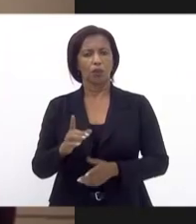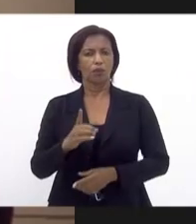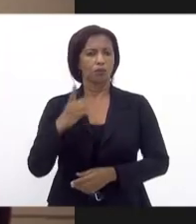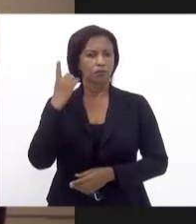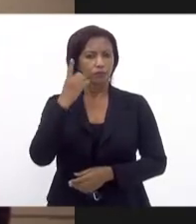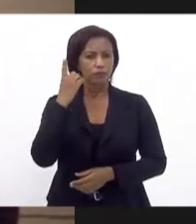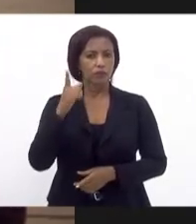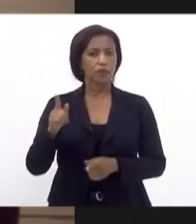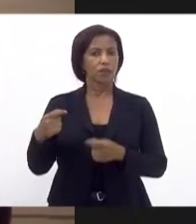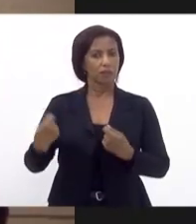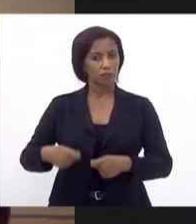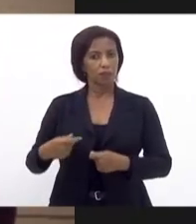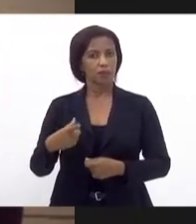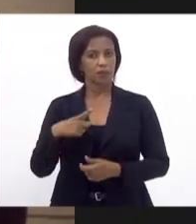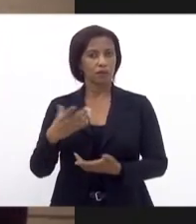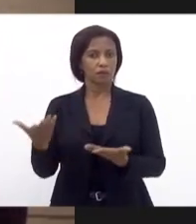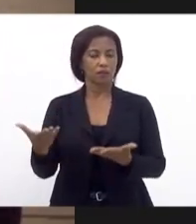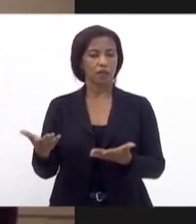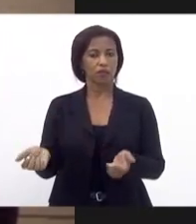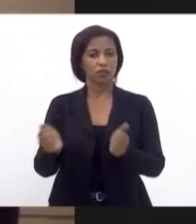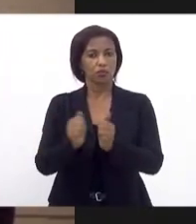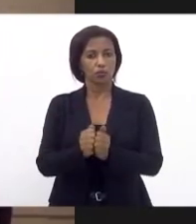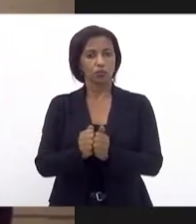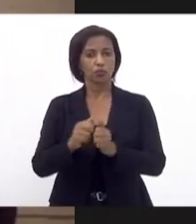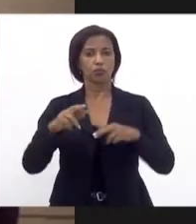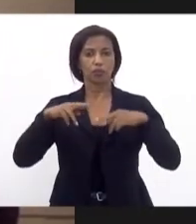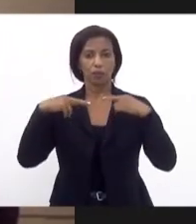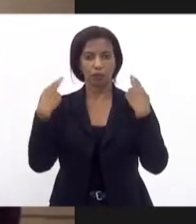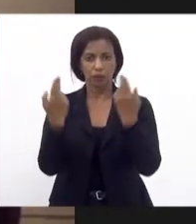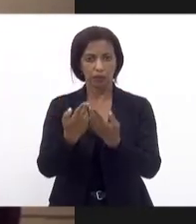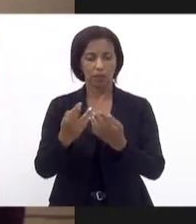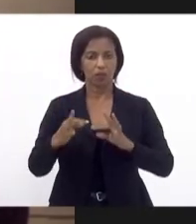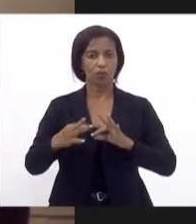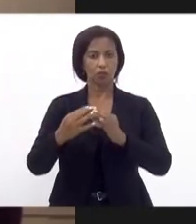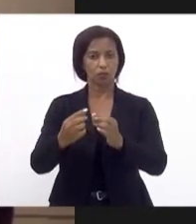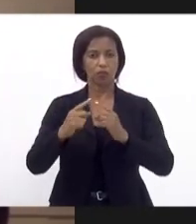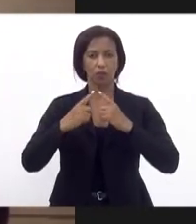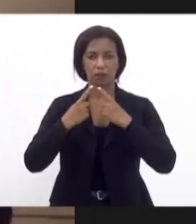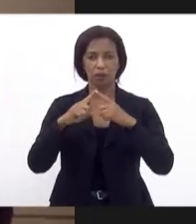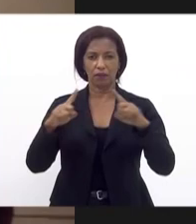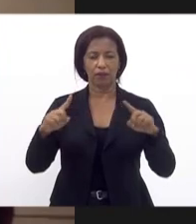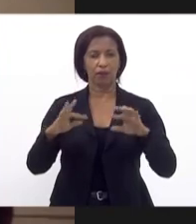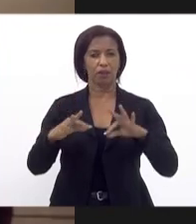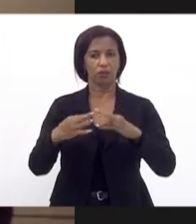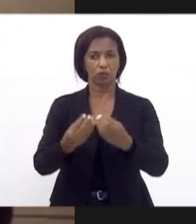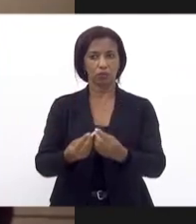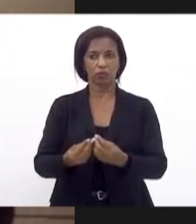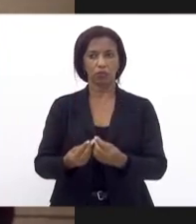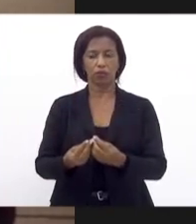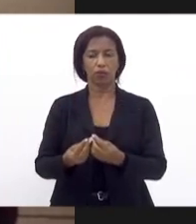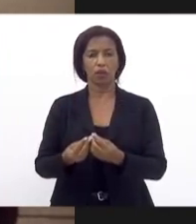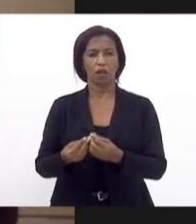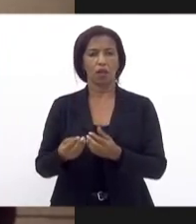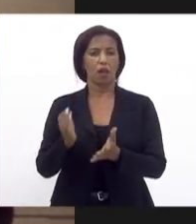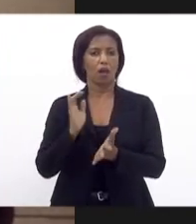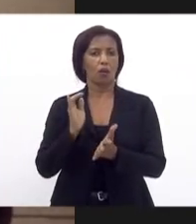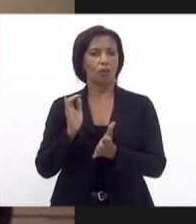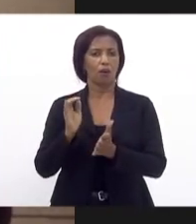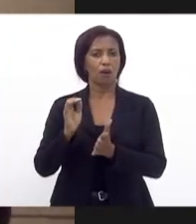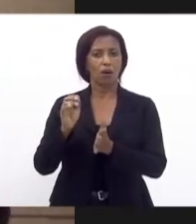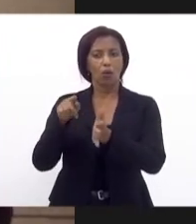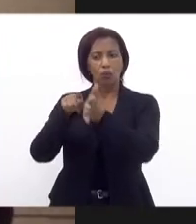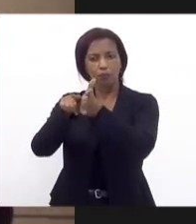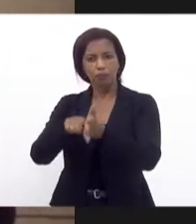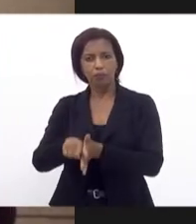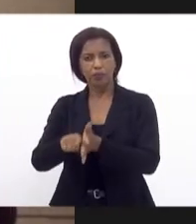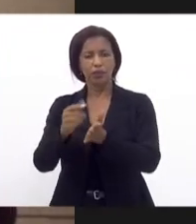Leal, que devem estar, depois dessas audiências todas, das nossas críticas à consulta pública, né?